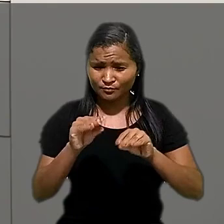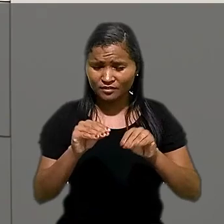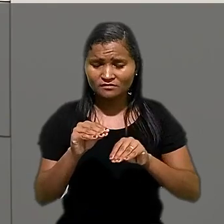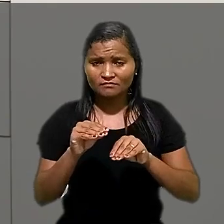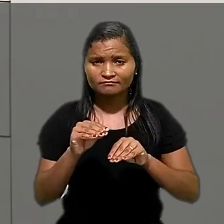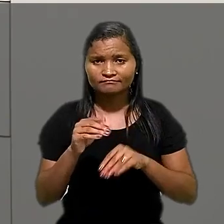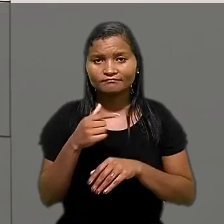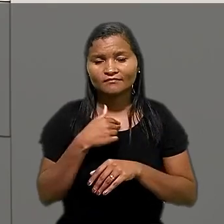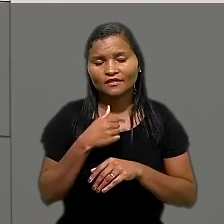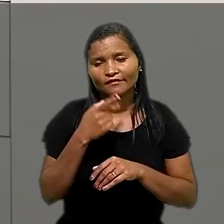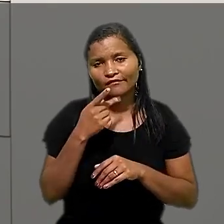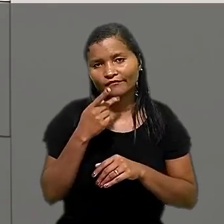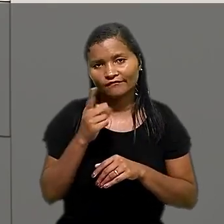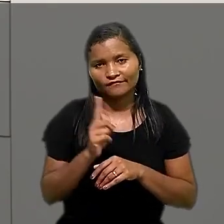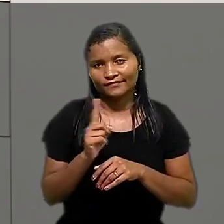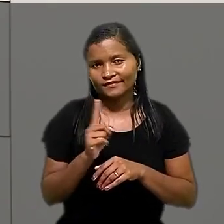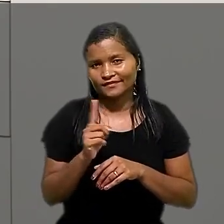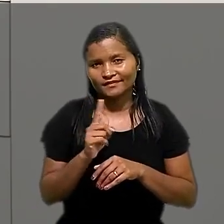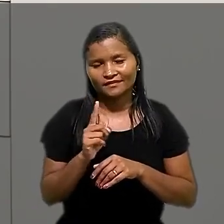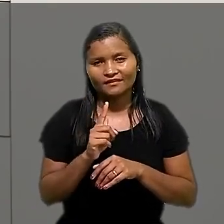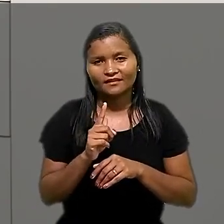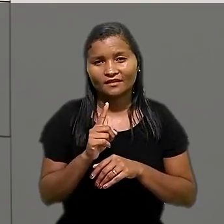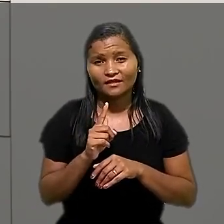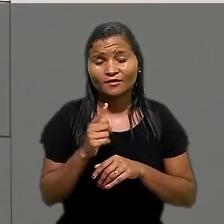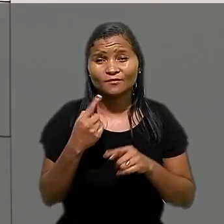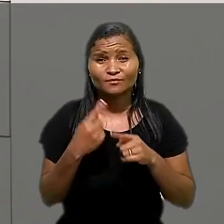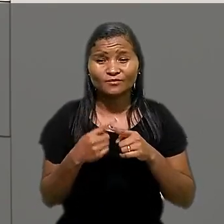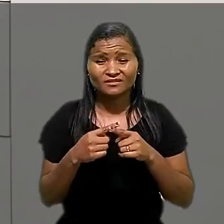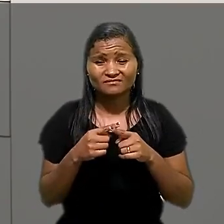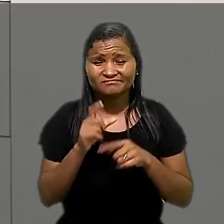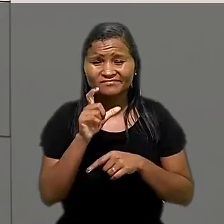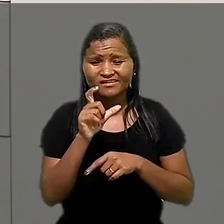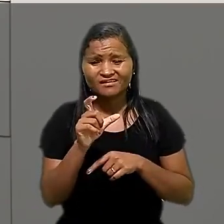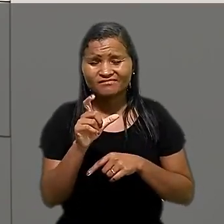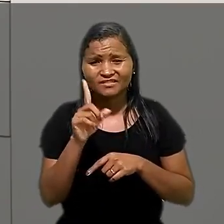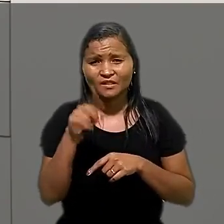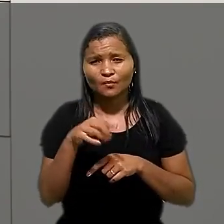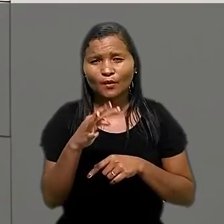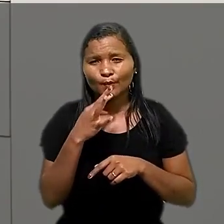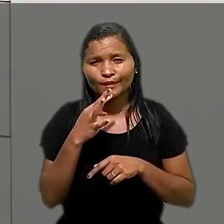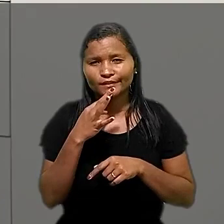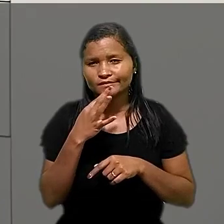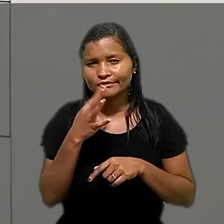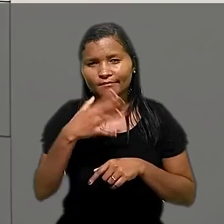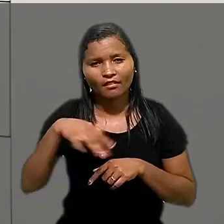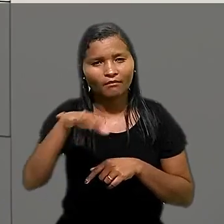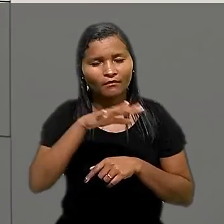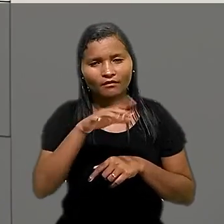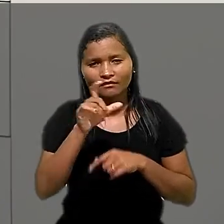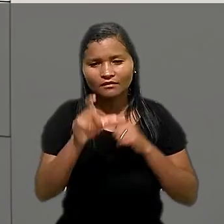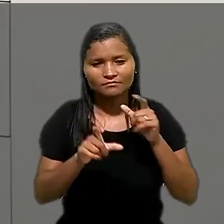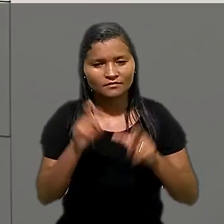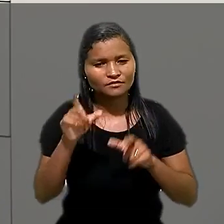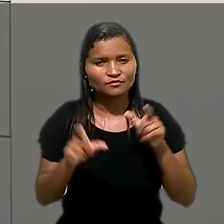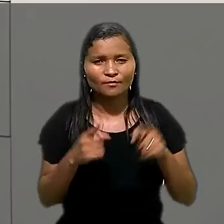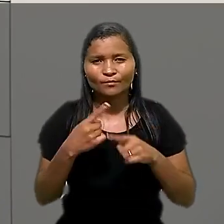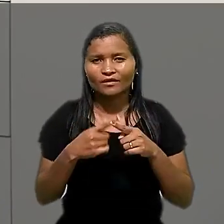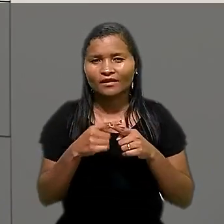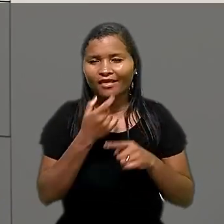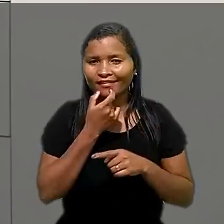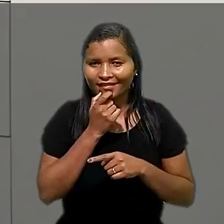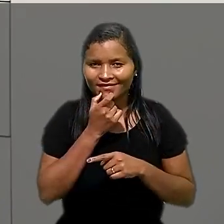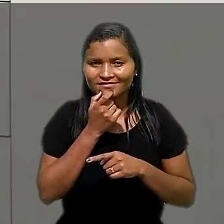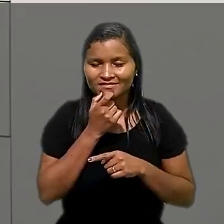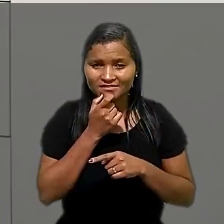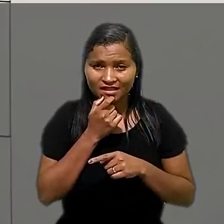eu diria que não é primeiro que o termo ele não é conhecido pela maioria das pessoas Exatamente porque é um termo em inglês